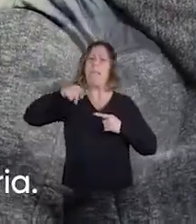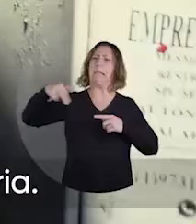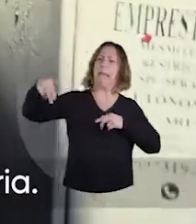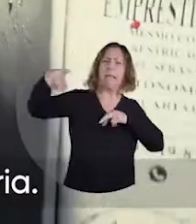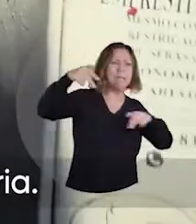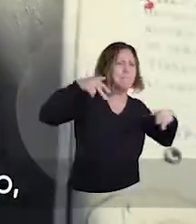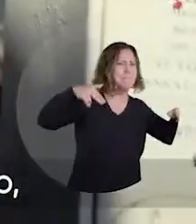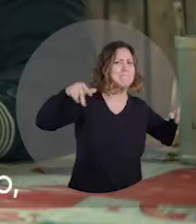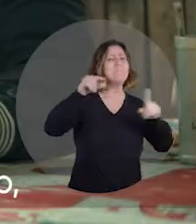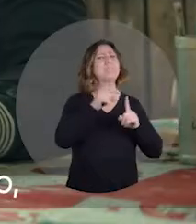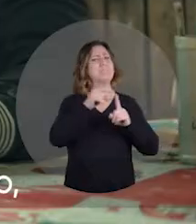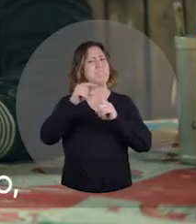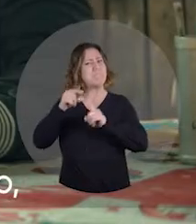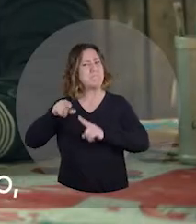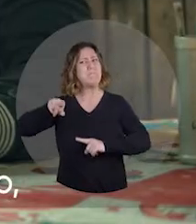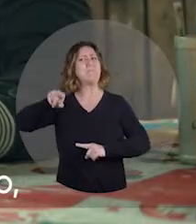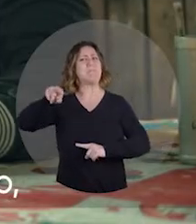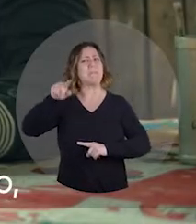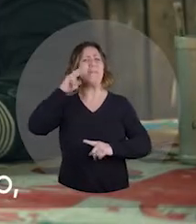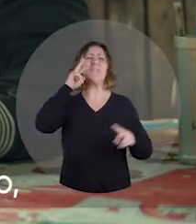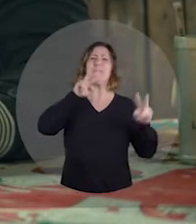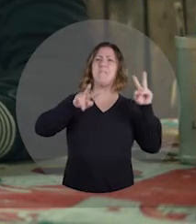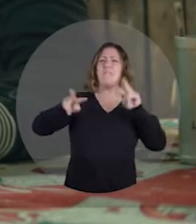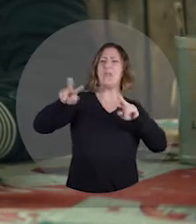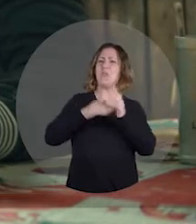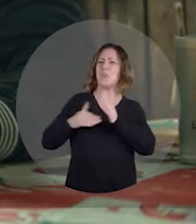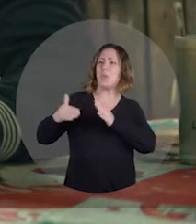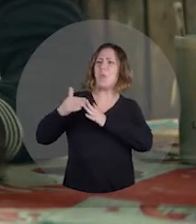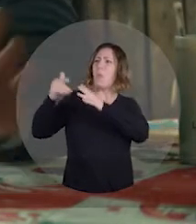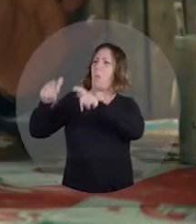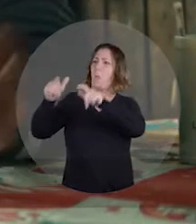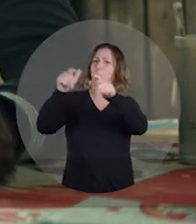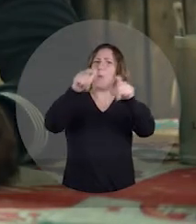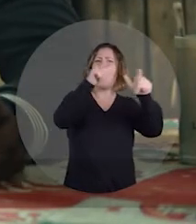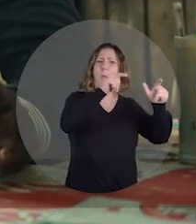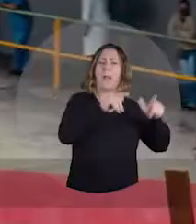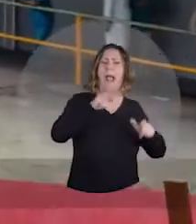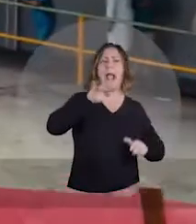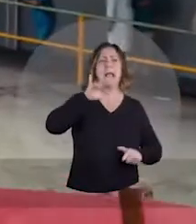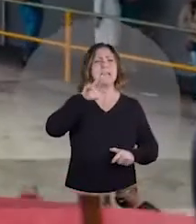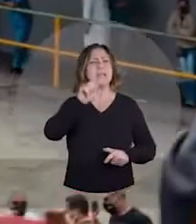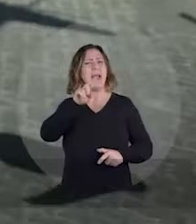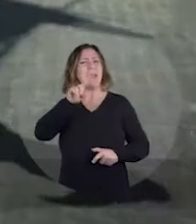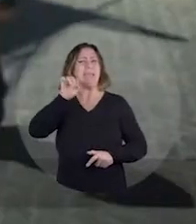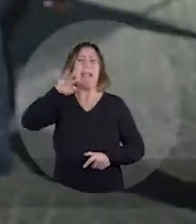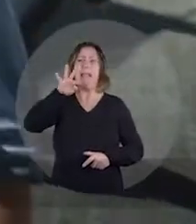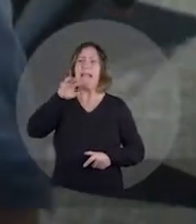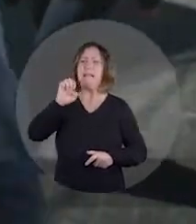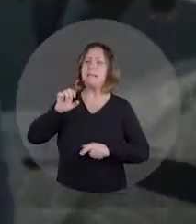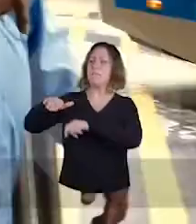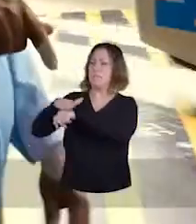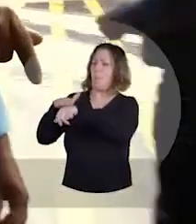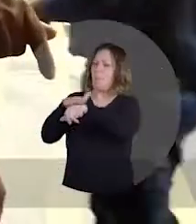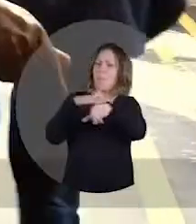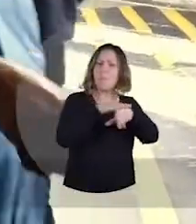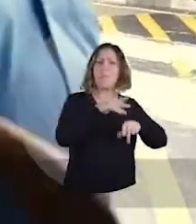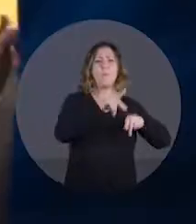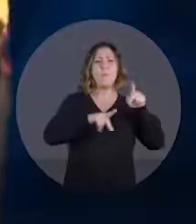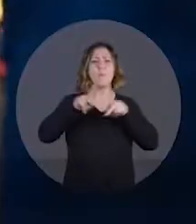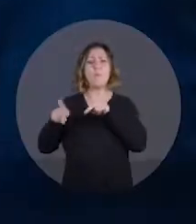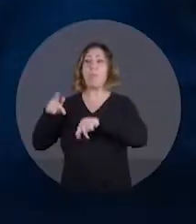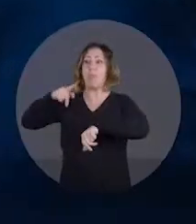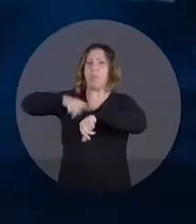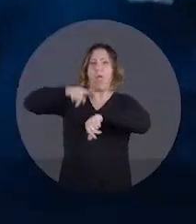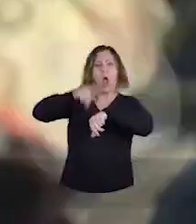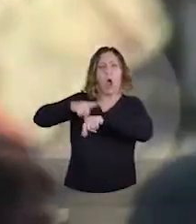rodando a periferia TV me enganar você vê no Capão no Ângela tá Tiradentes ele tá conversando com o povo